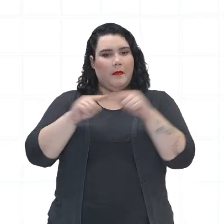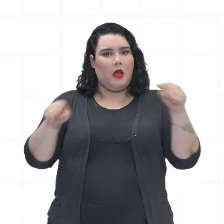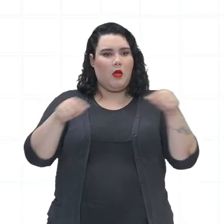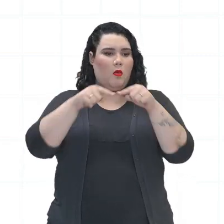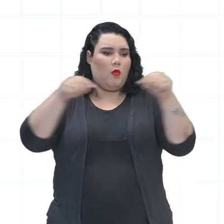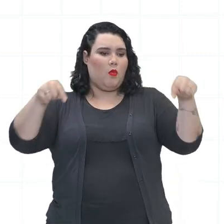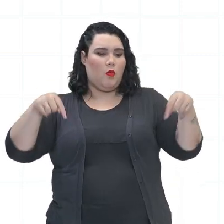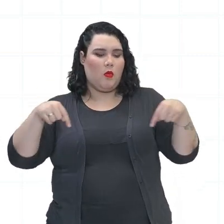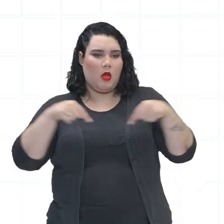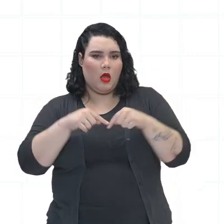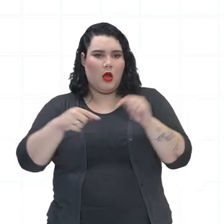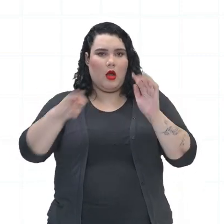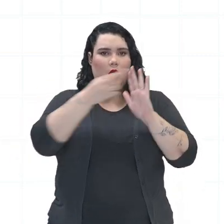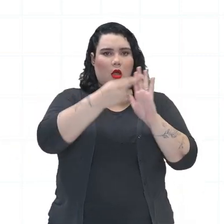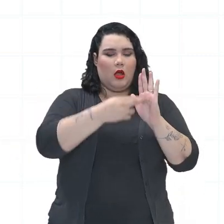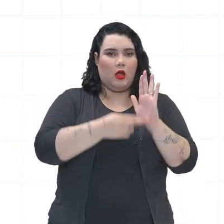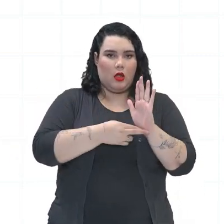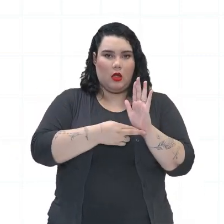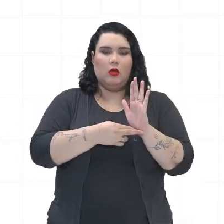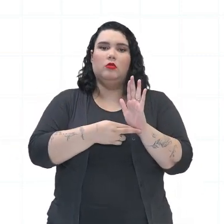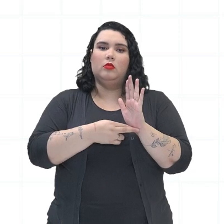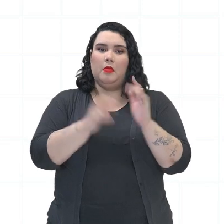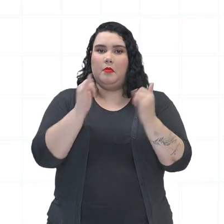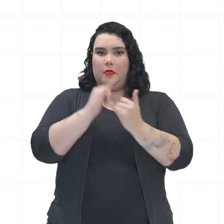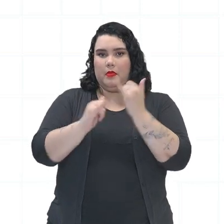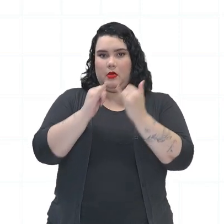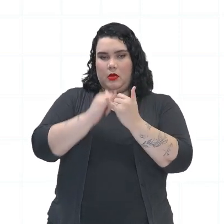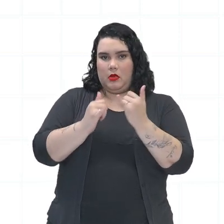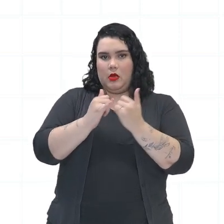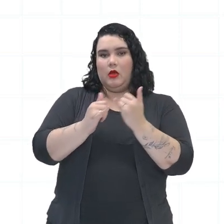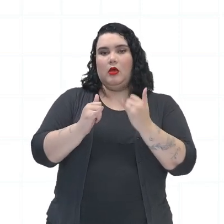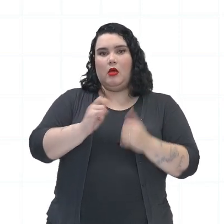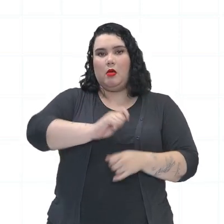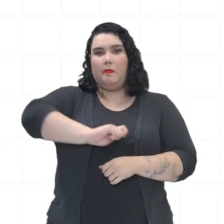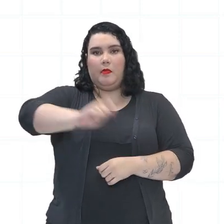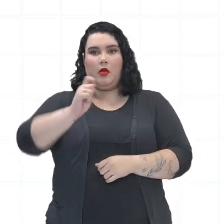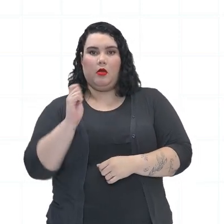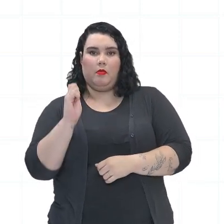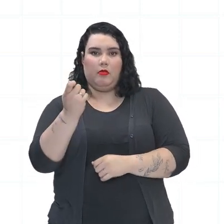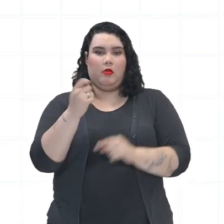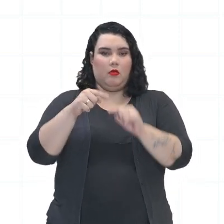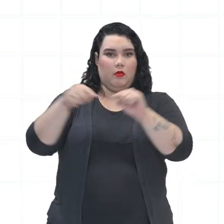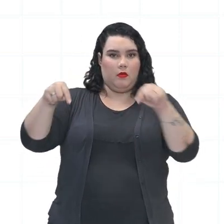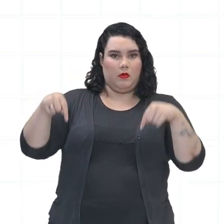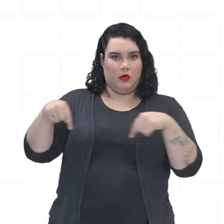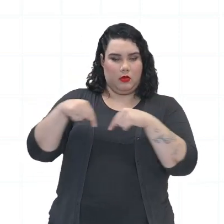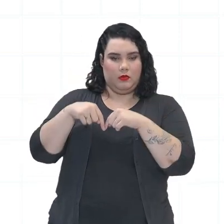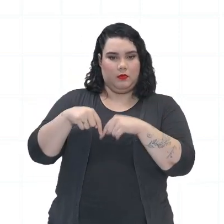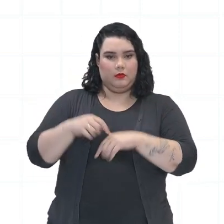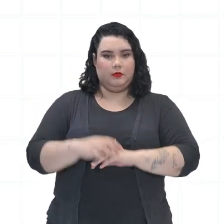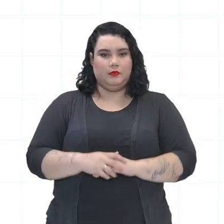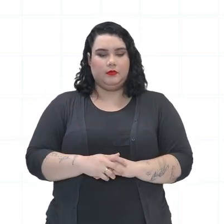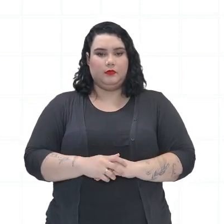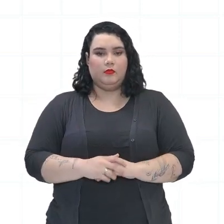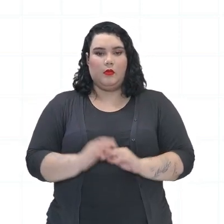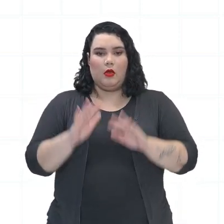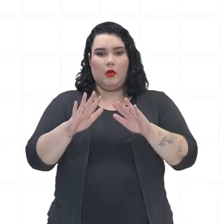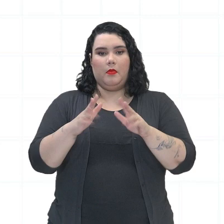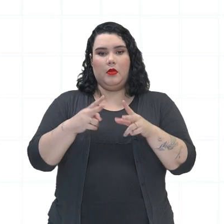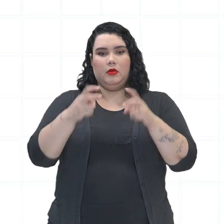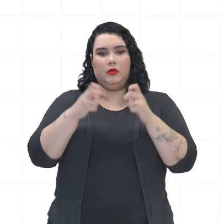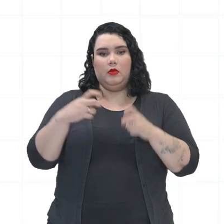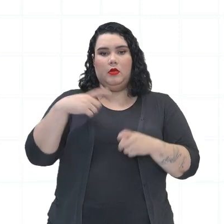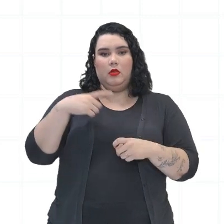o sistema do jogo ali, ele é muito parecido com o do tênis de quadra, mas observem outras diferenças. A gente observa que